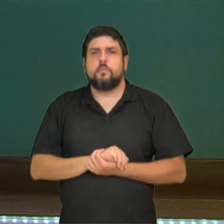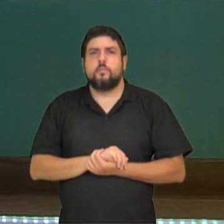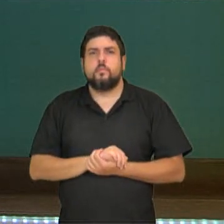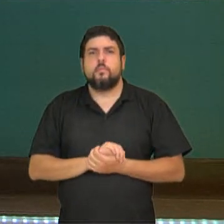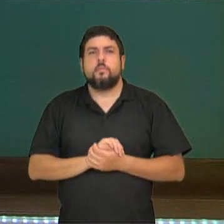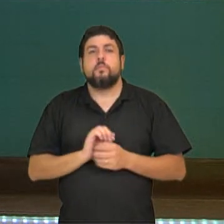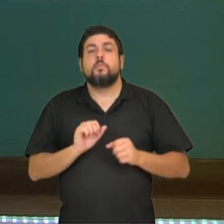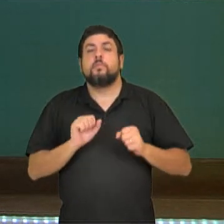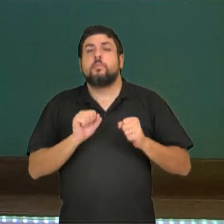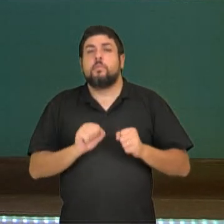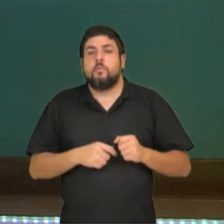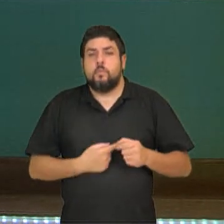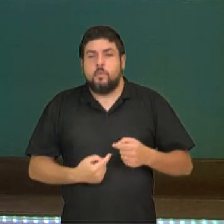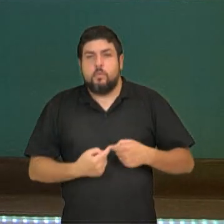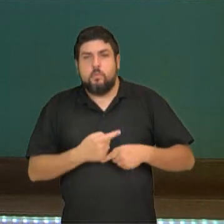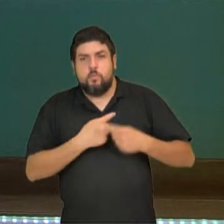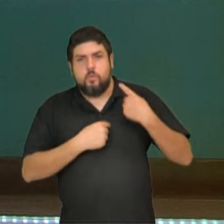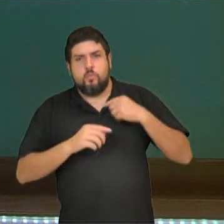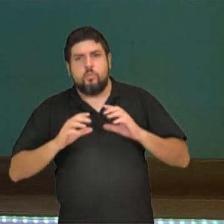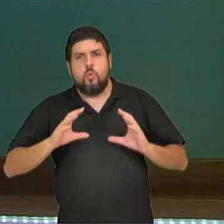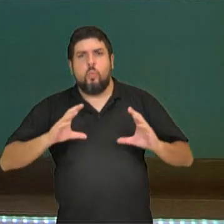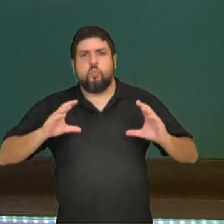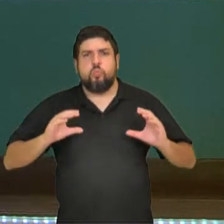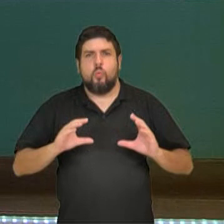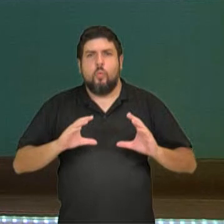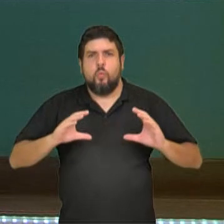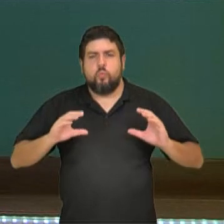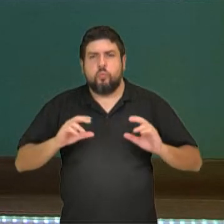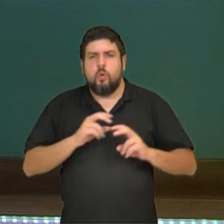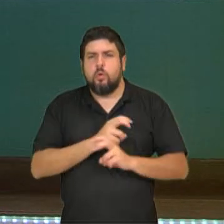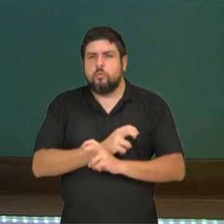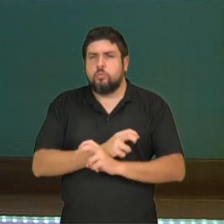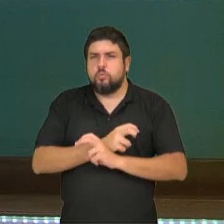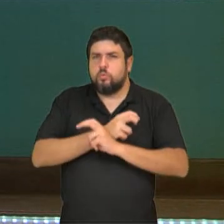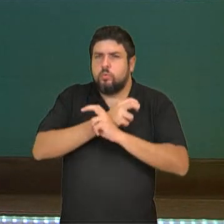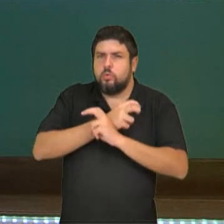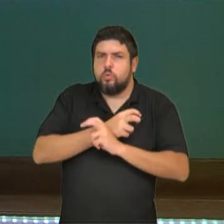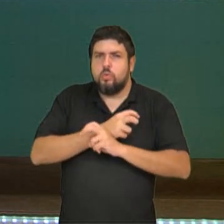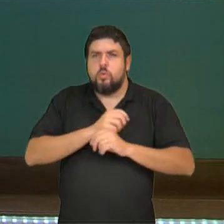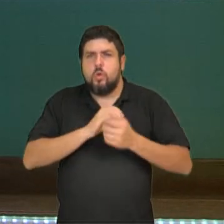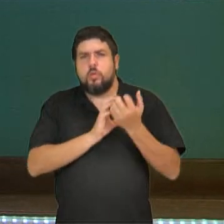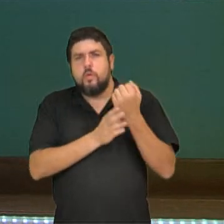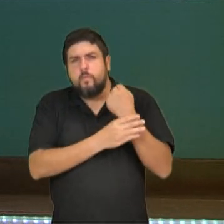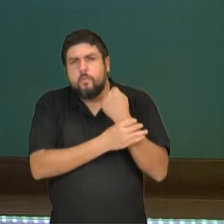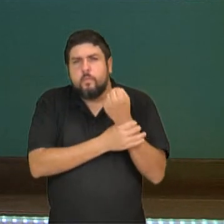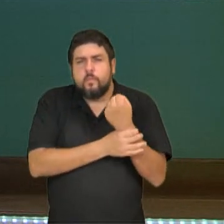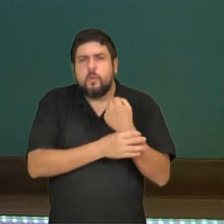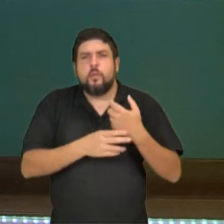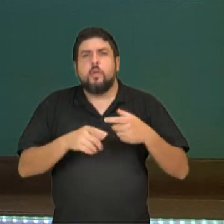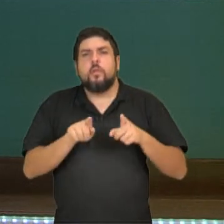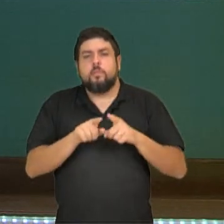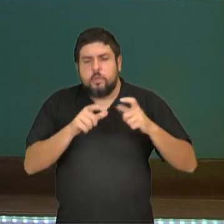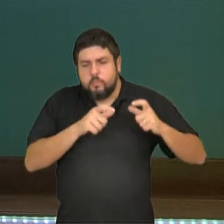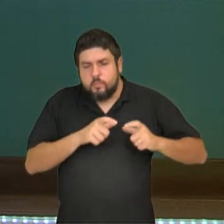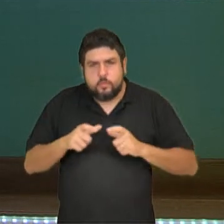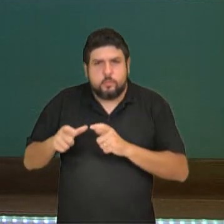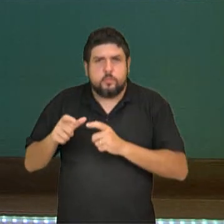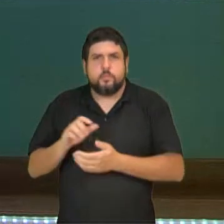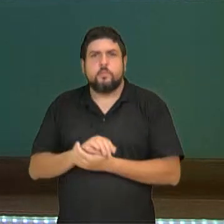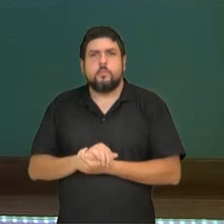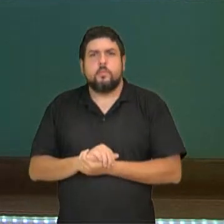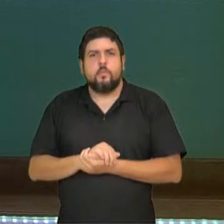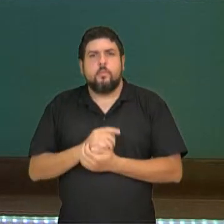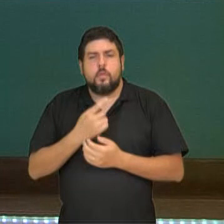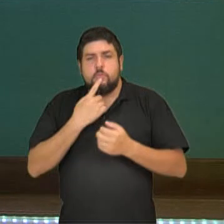então aos pulmões, aos ossos, nas articulações e outras regiões do corpo, porque a corrente sanguínea vai levar